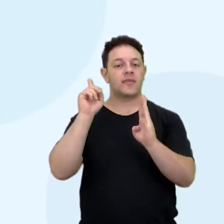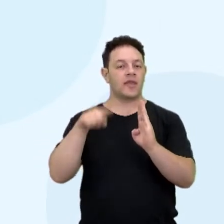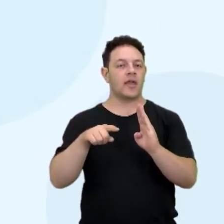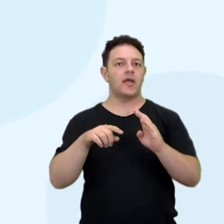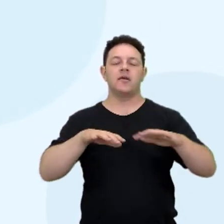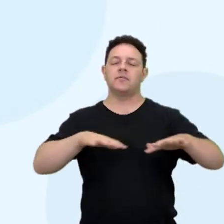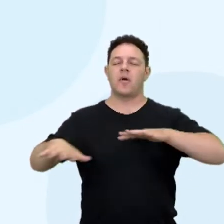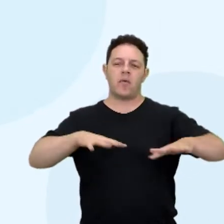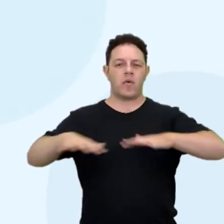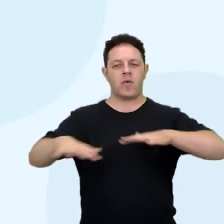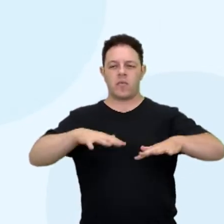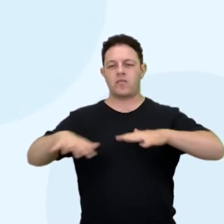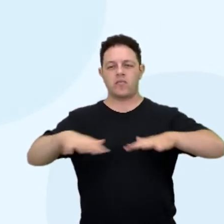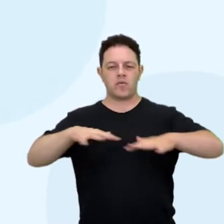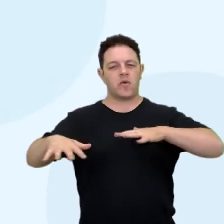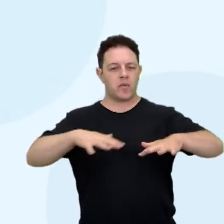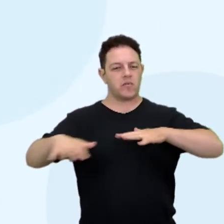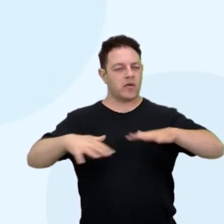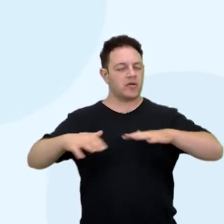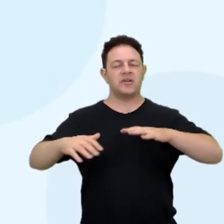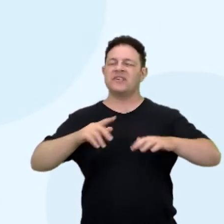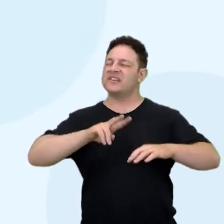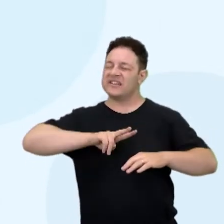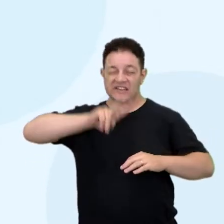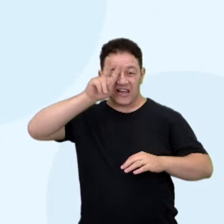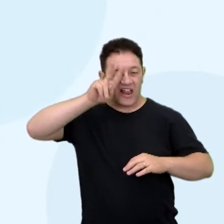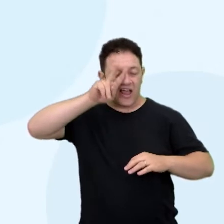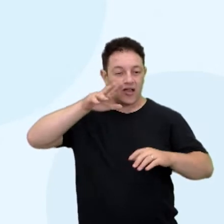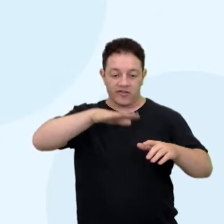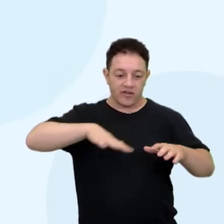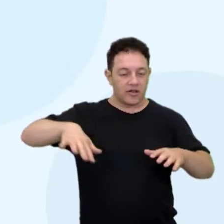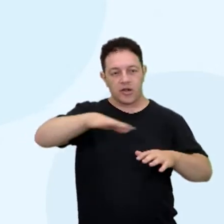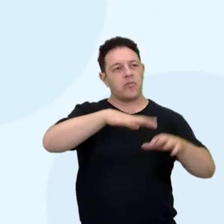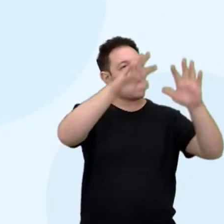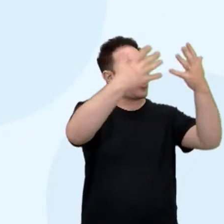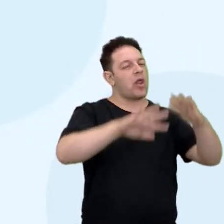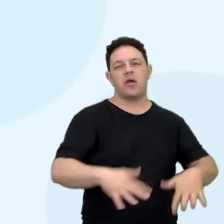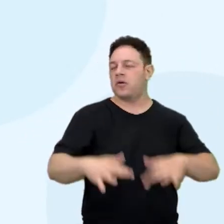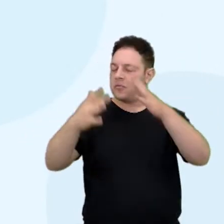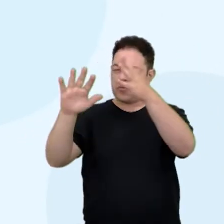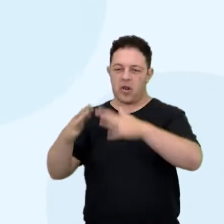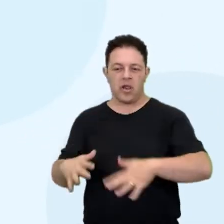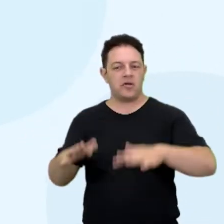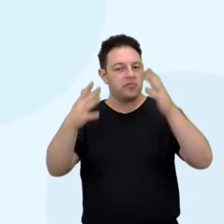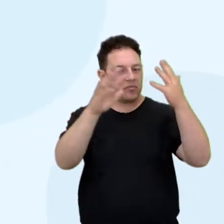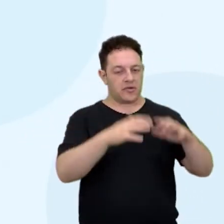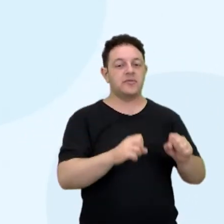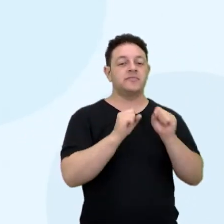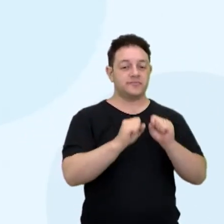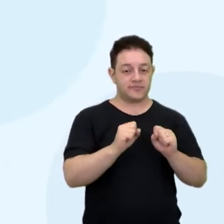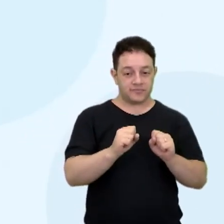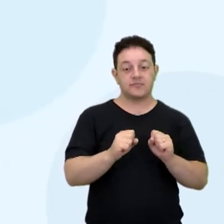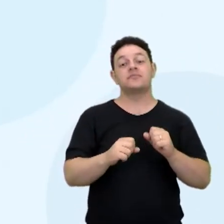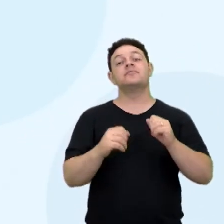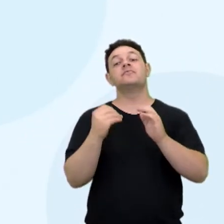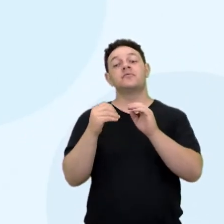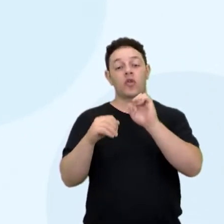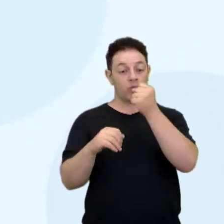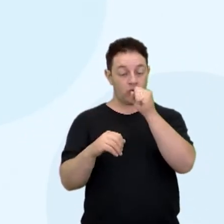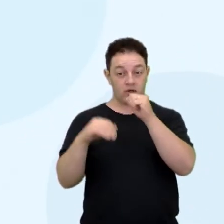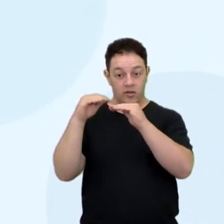grandes proporções e danos graves, né, na região onde que é afetado aí, né, esse terremoto. E maior que